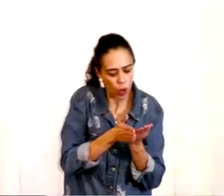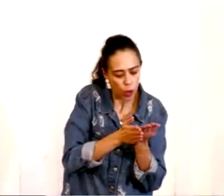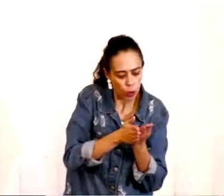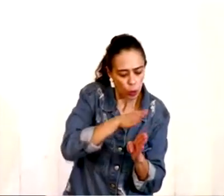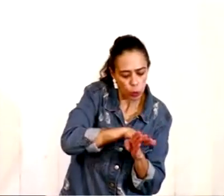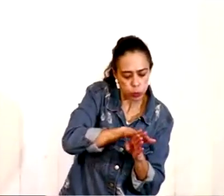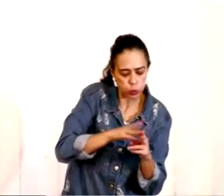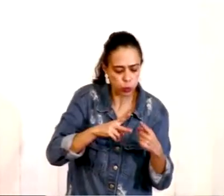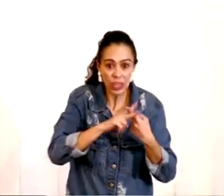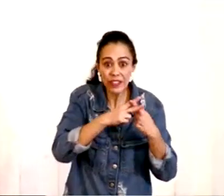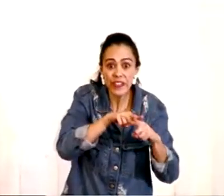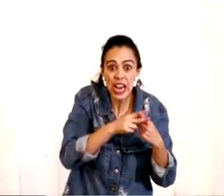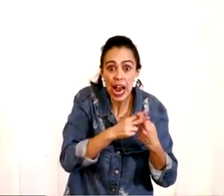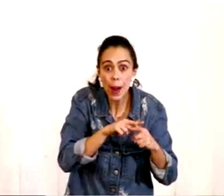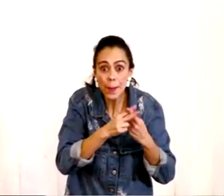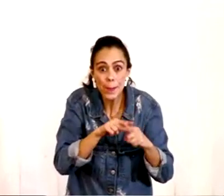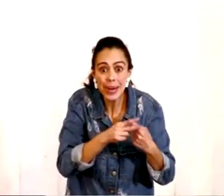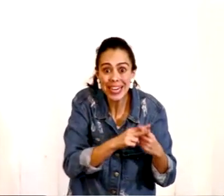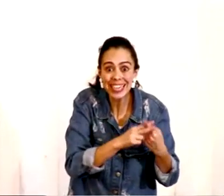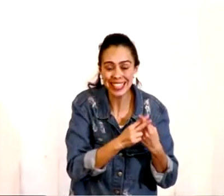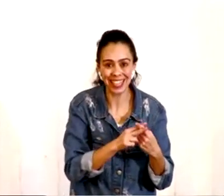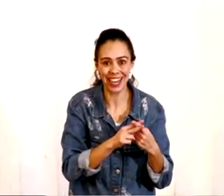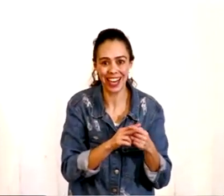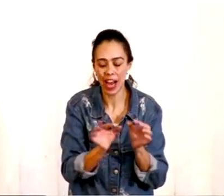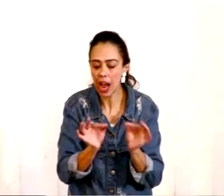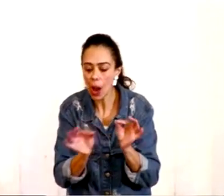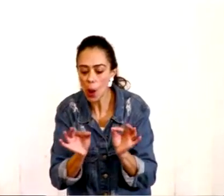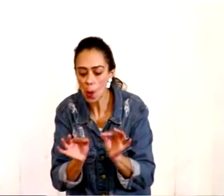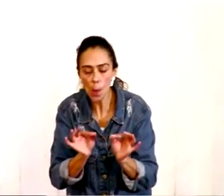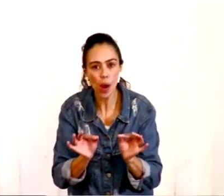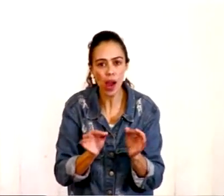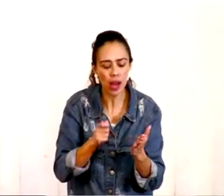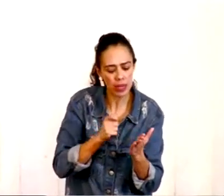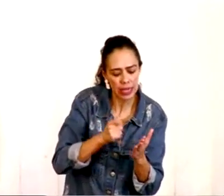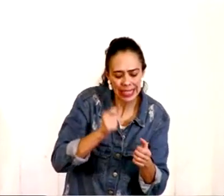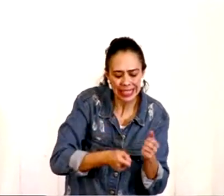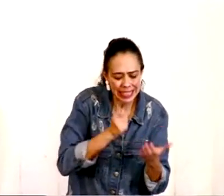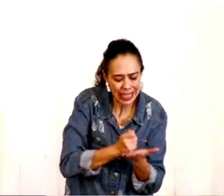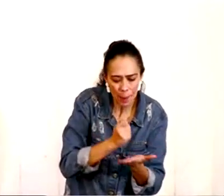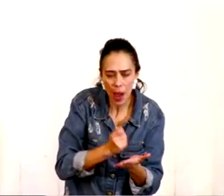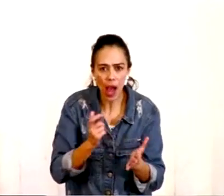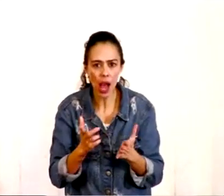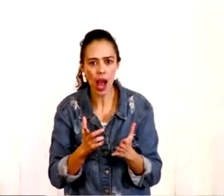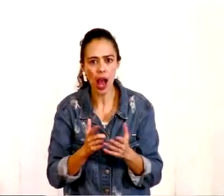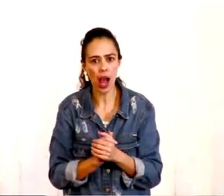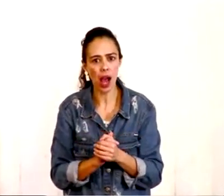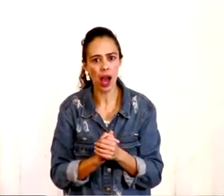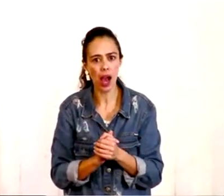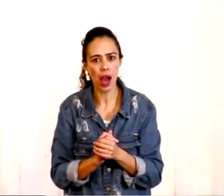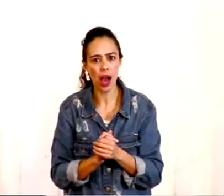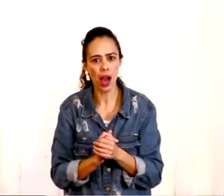minerais e ali produzir então essas armas. E tudo isso por